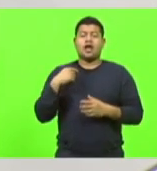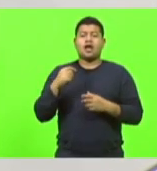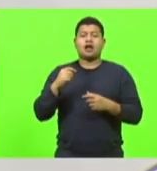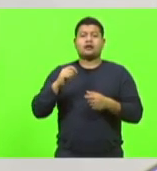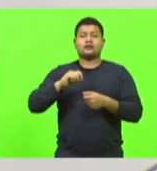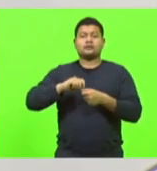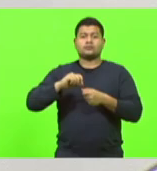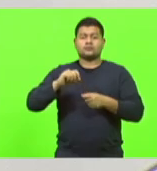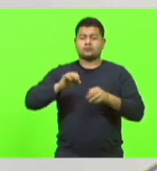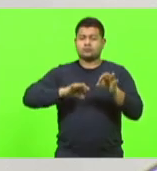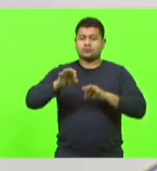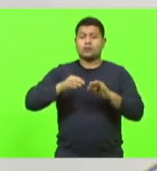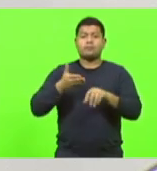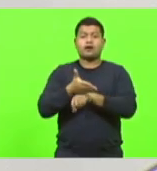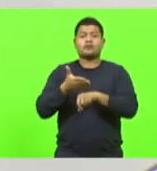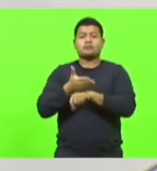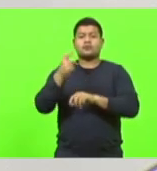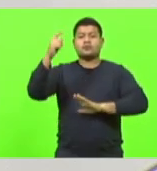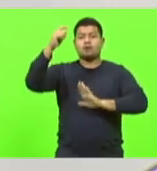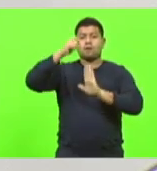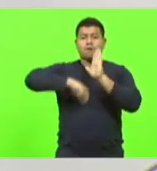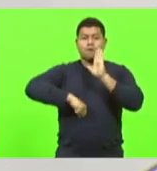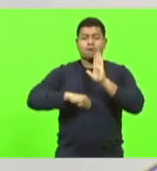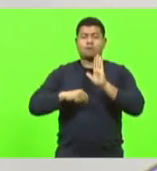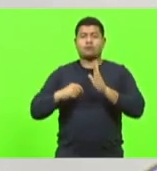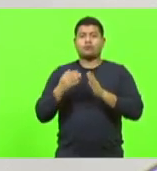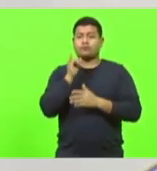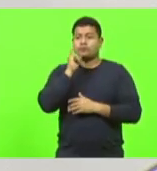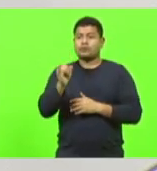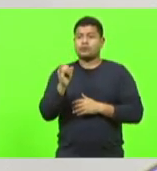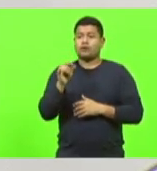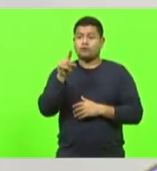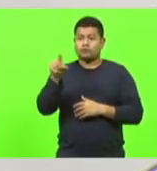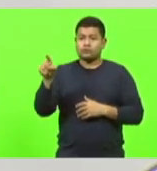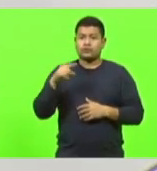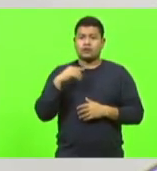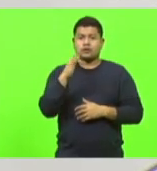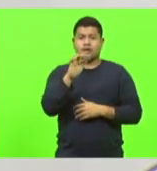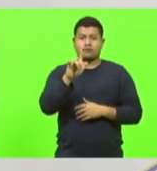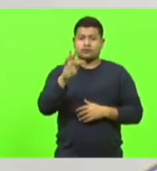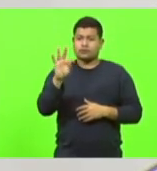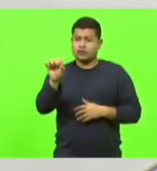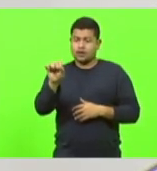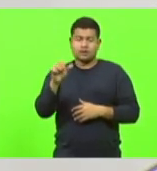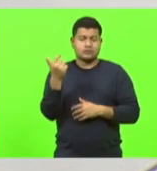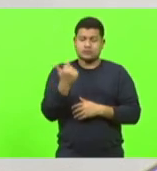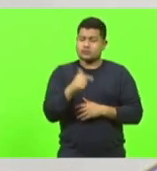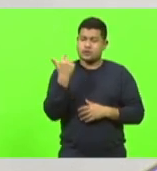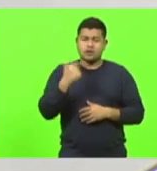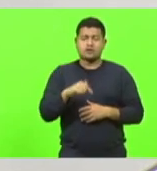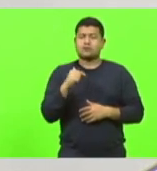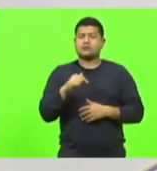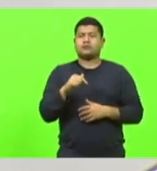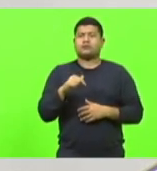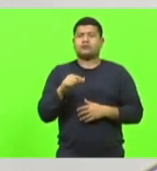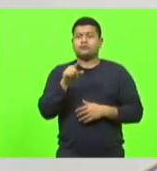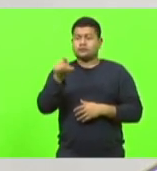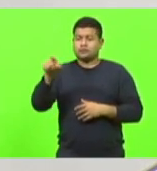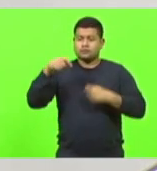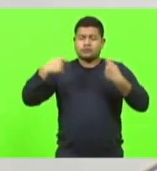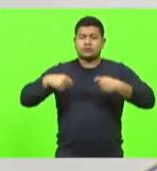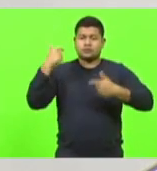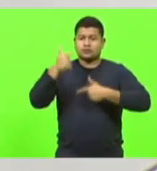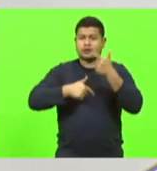foi dito vocês não vão ter fundo de garantia e vocês vão ter que trabalhar